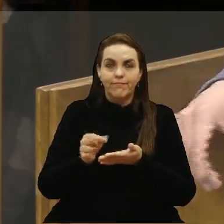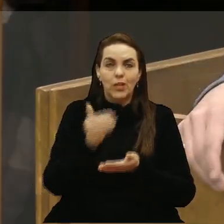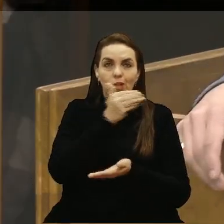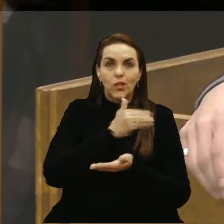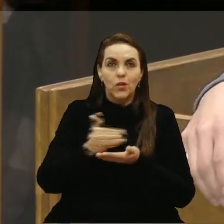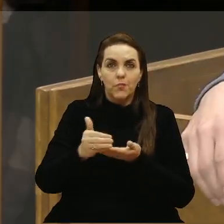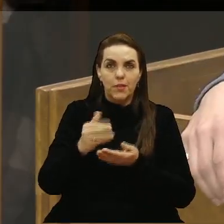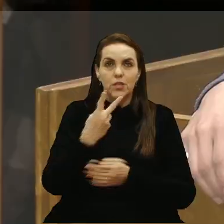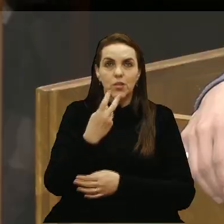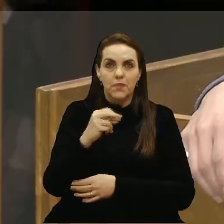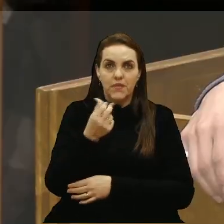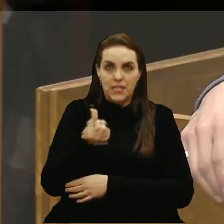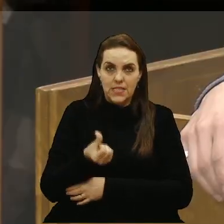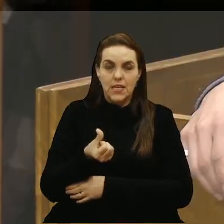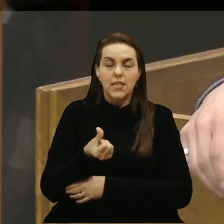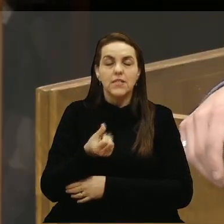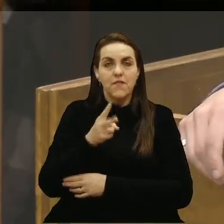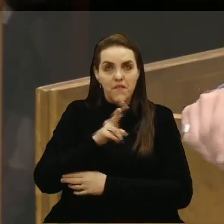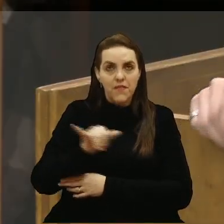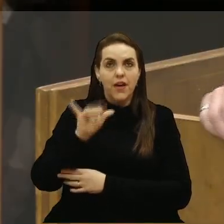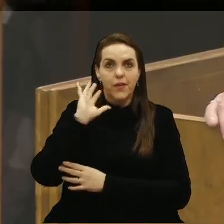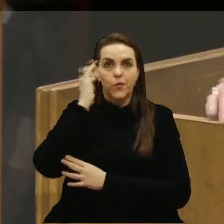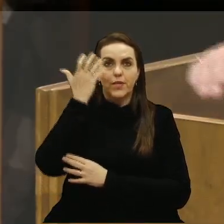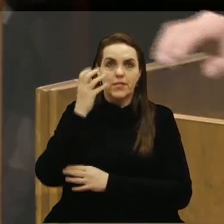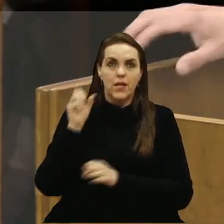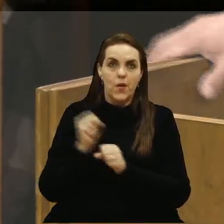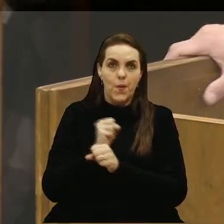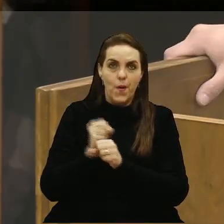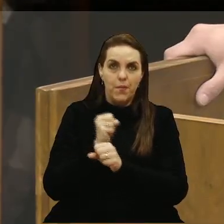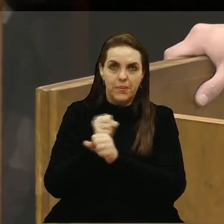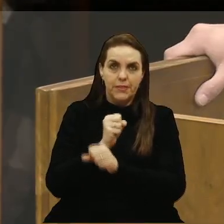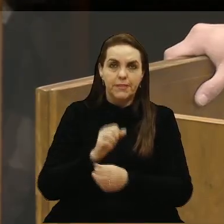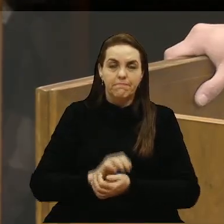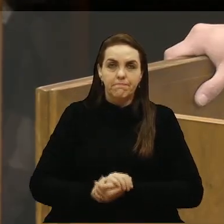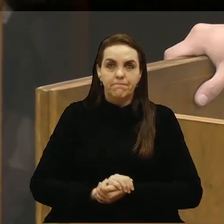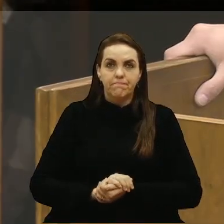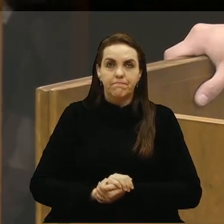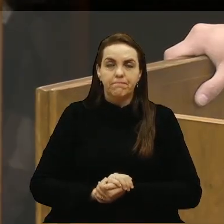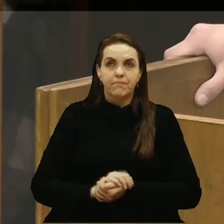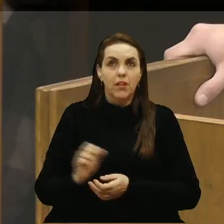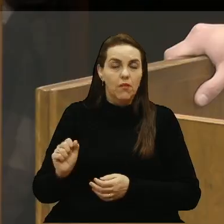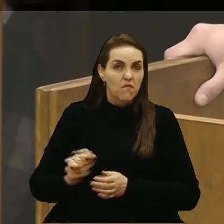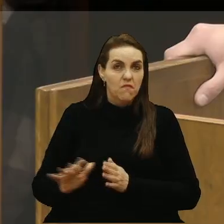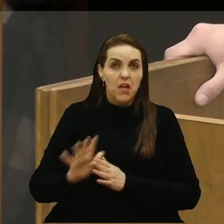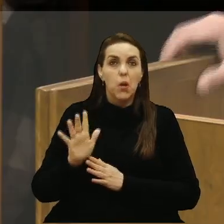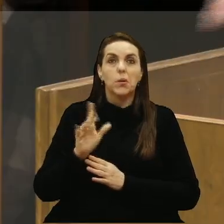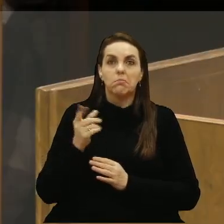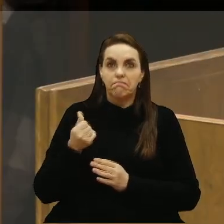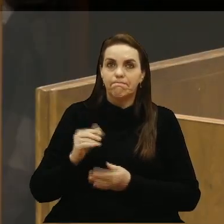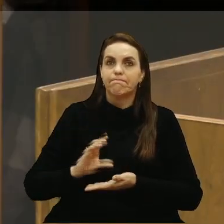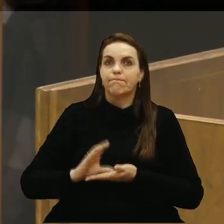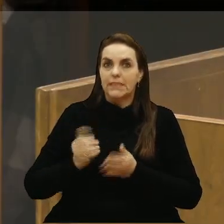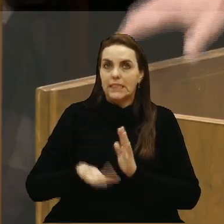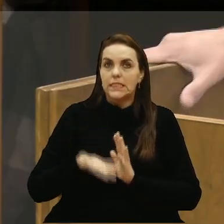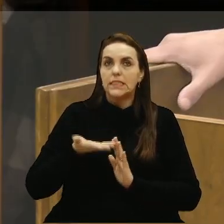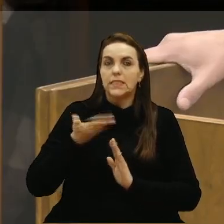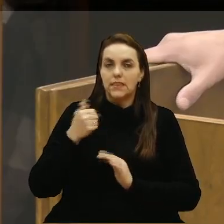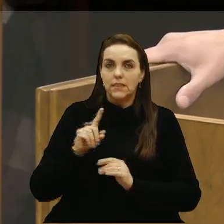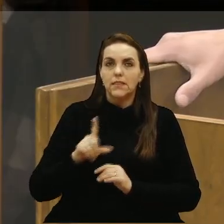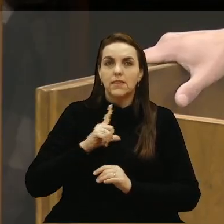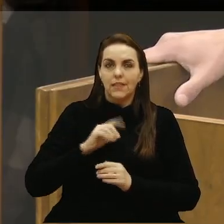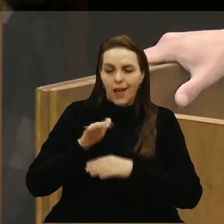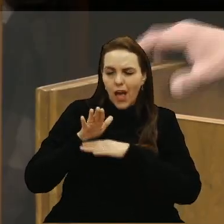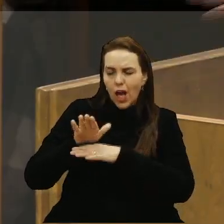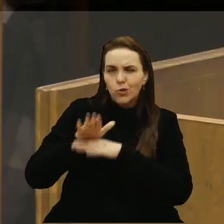início de 2026 ocorrerá lá obras de valores super elevados e contribuindo sempre com a